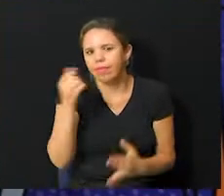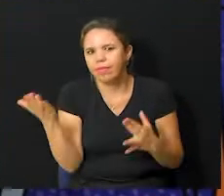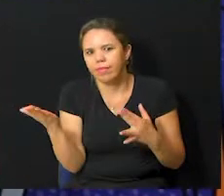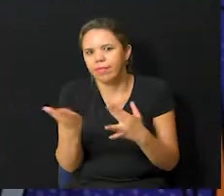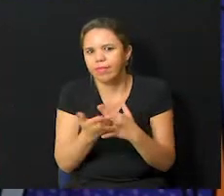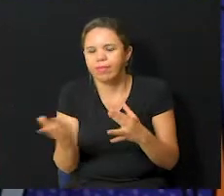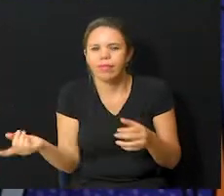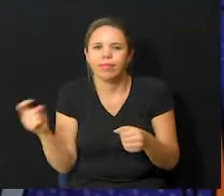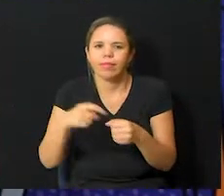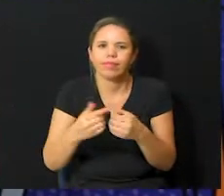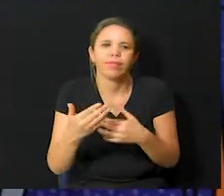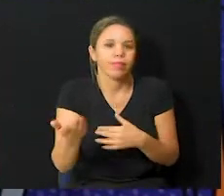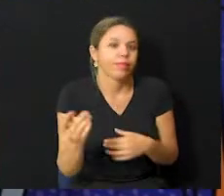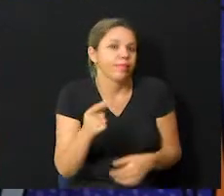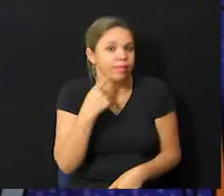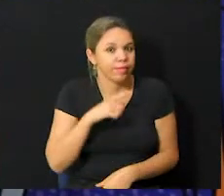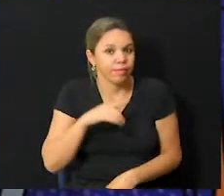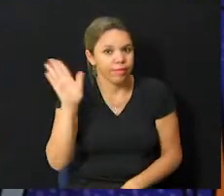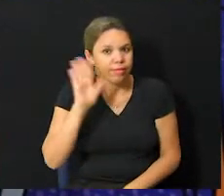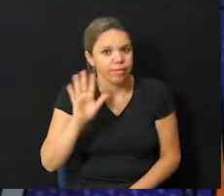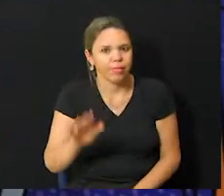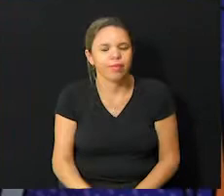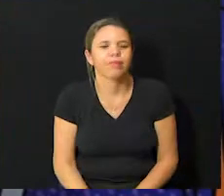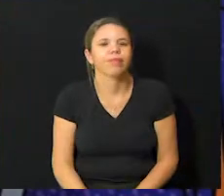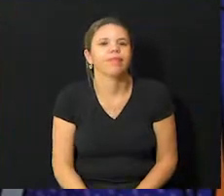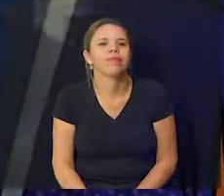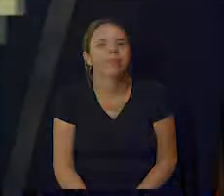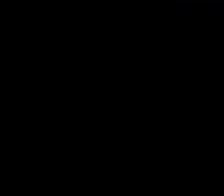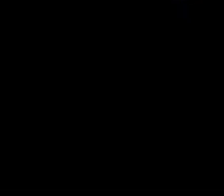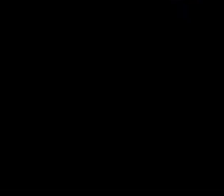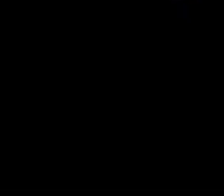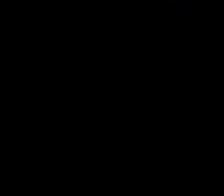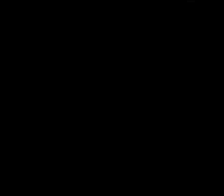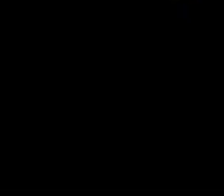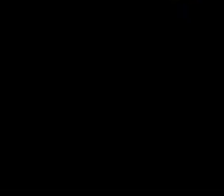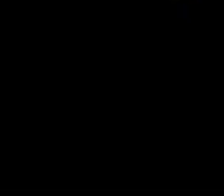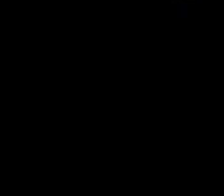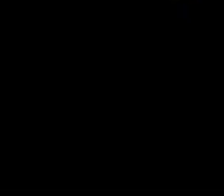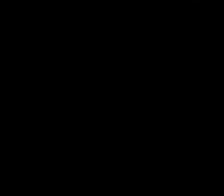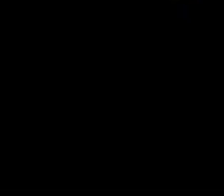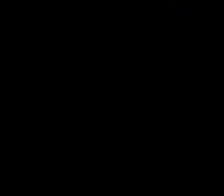rápido intervalo e no próximo bloco tem mais romance.